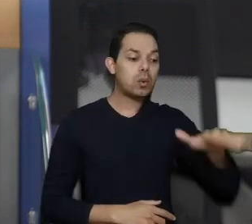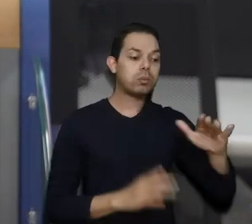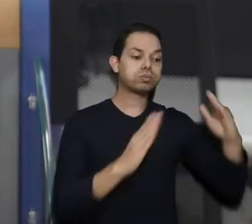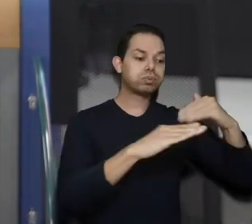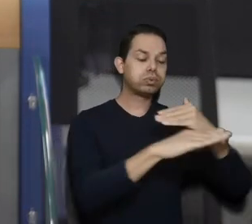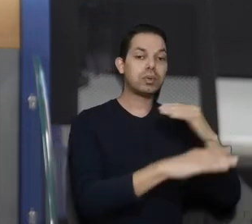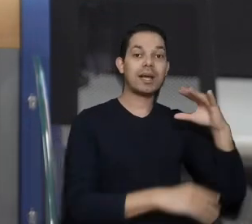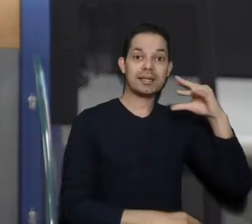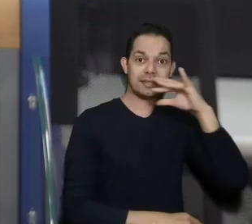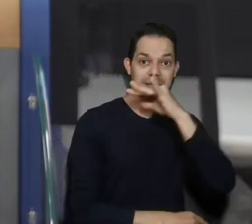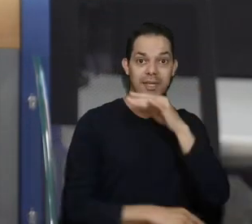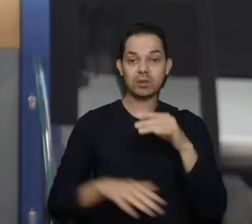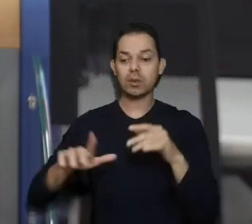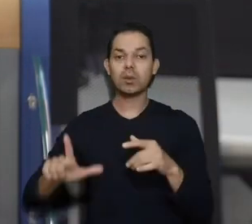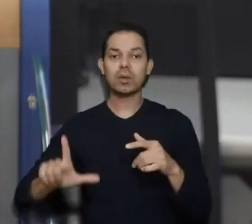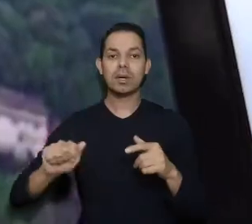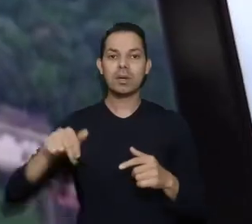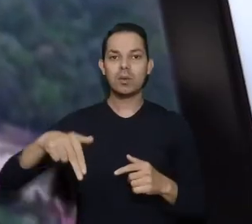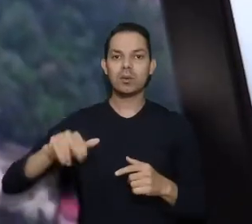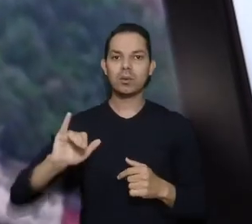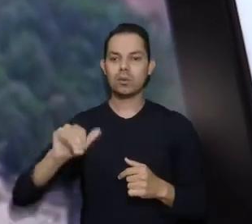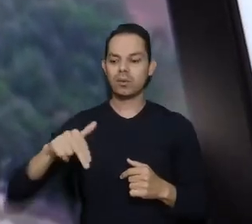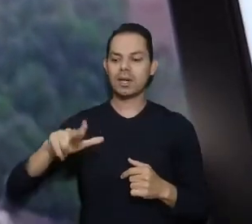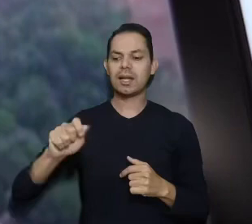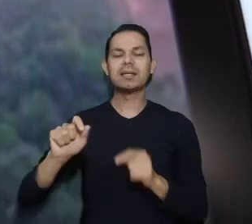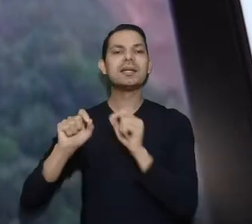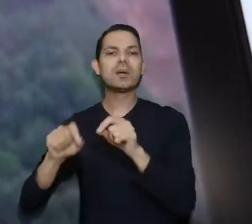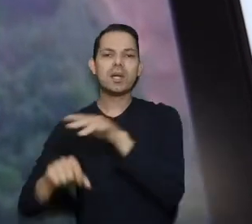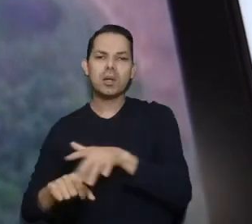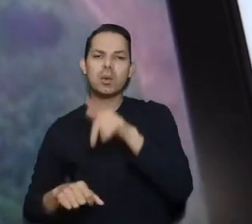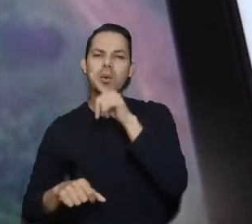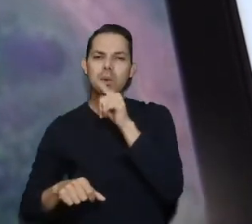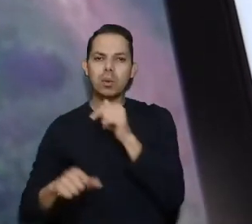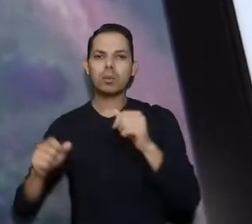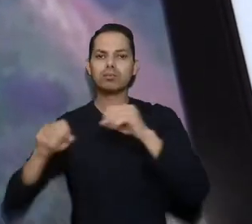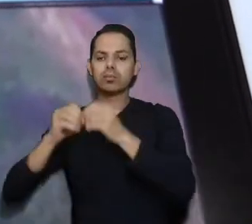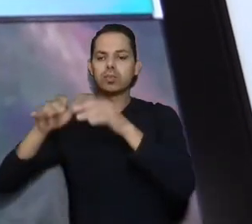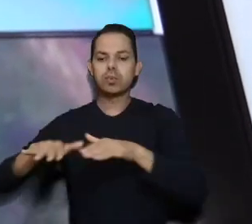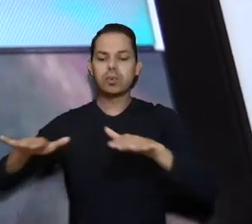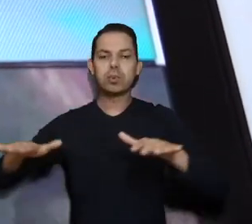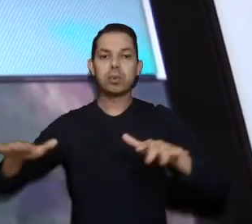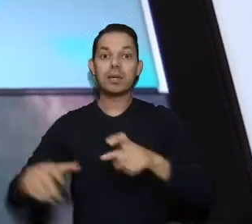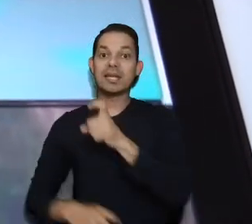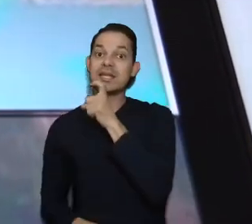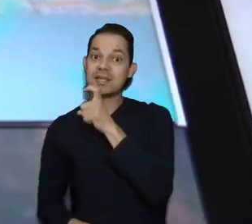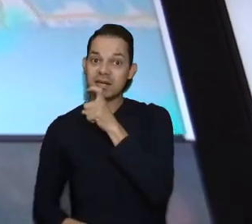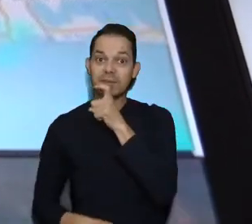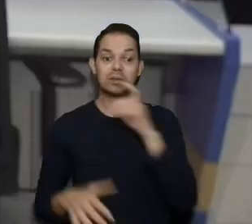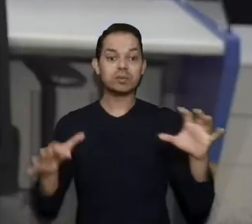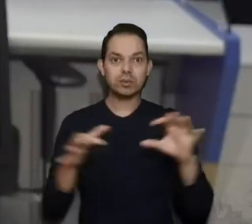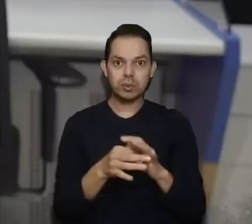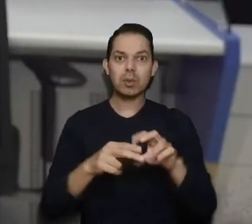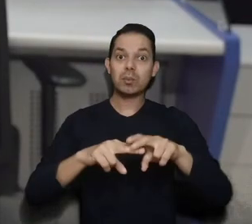Oceano Atlântico com o fenômeno Laninha, que caracteriza-se por um resfriamento anormal nas águas do Oceano